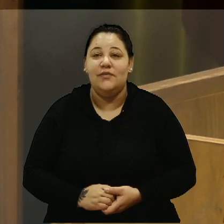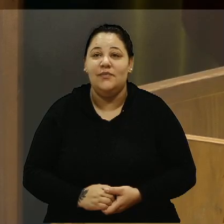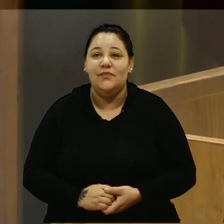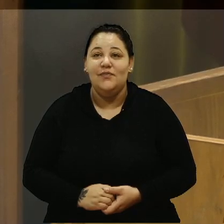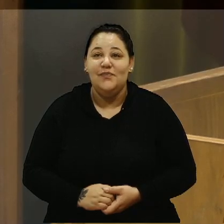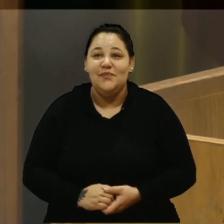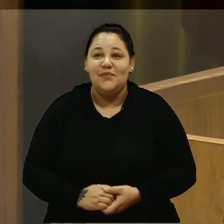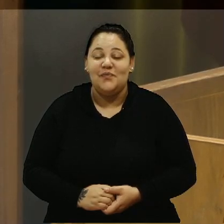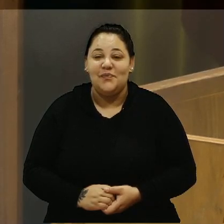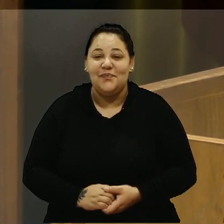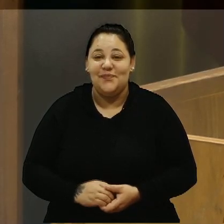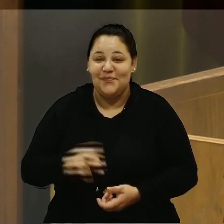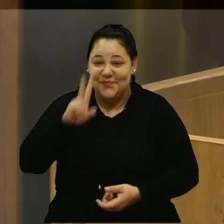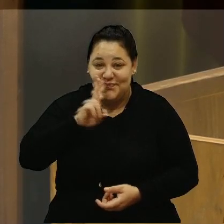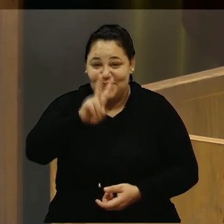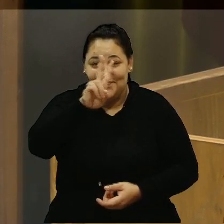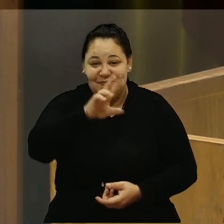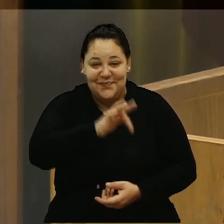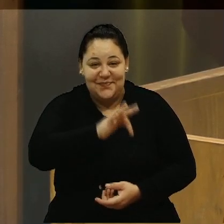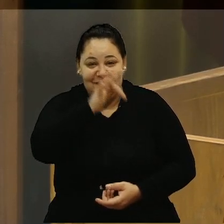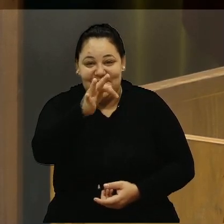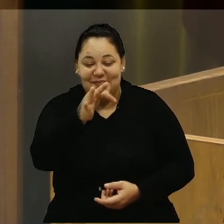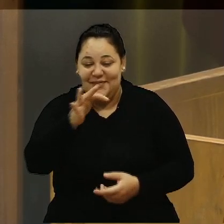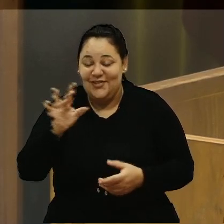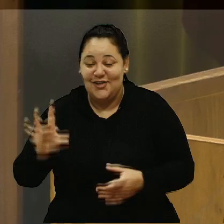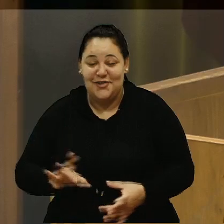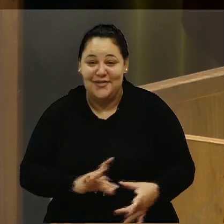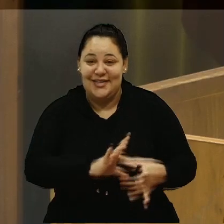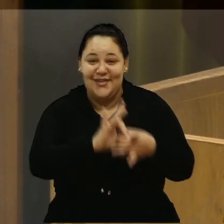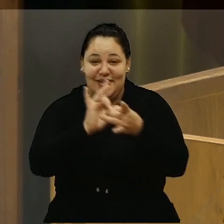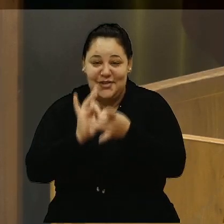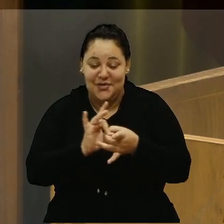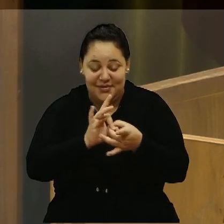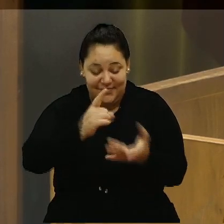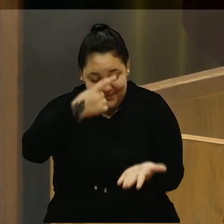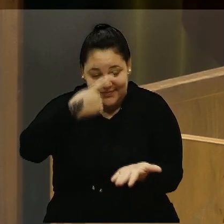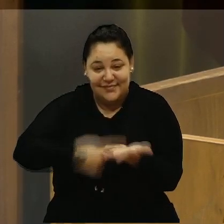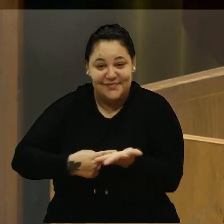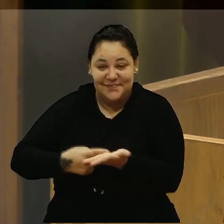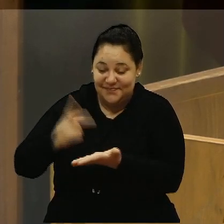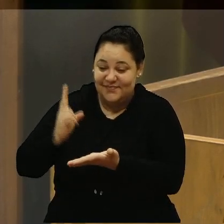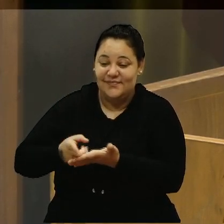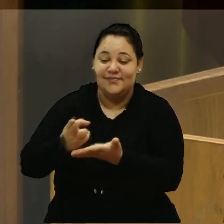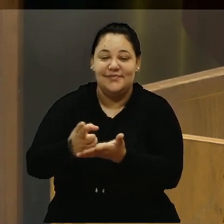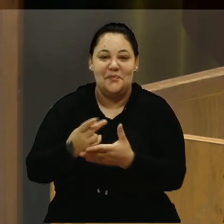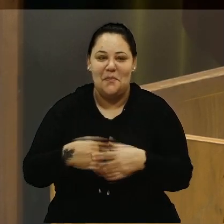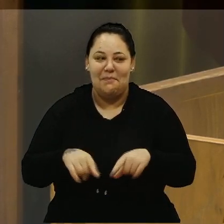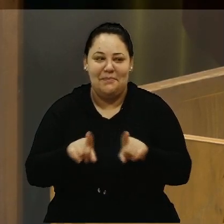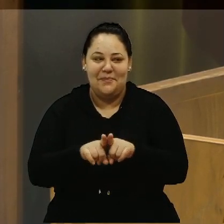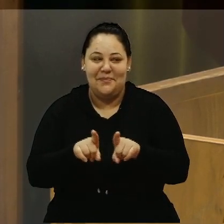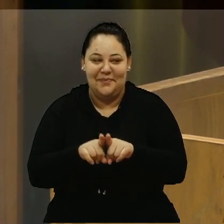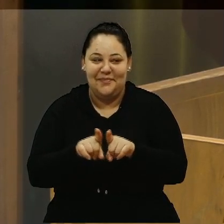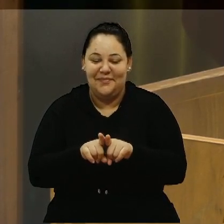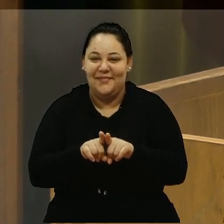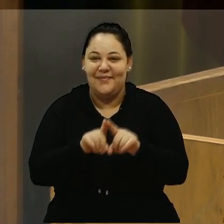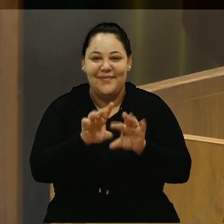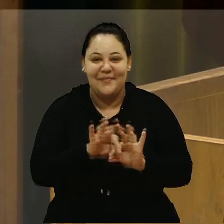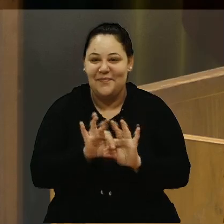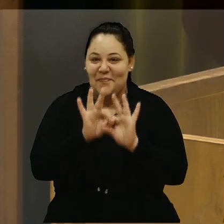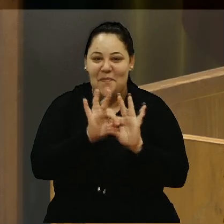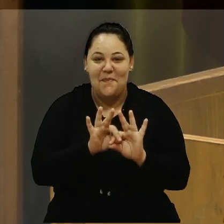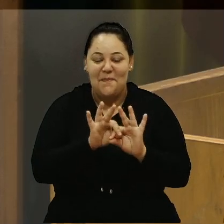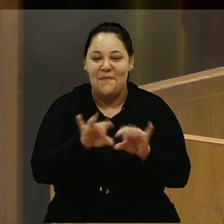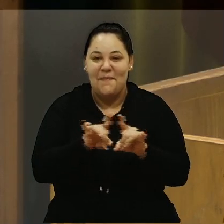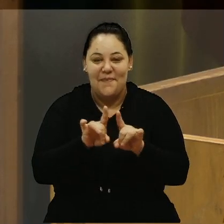Sua visão de futuro, aliada a um compromisso constante com a inovação, é o alicerce que sustentou